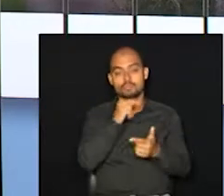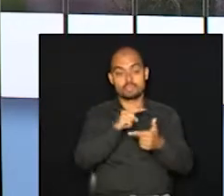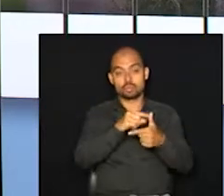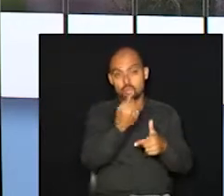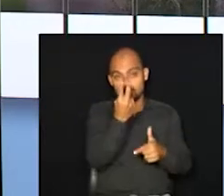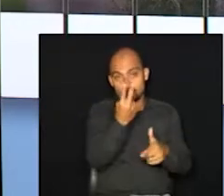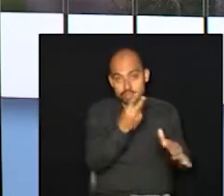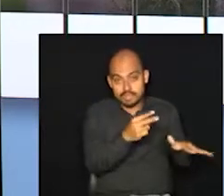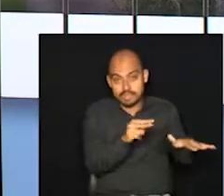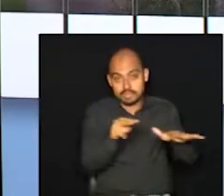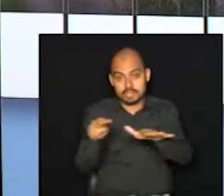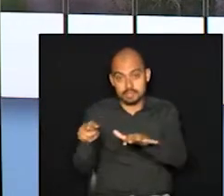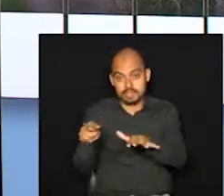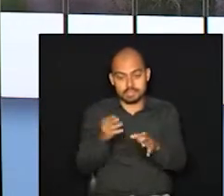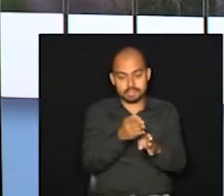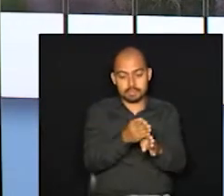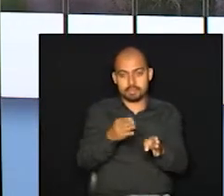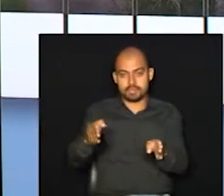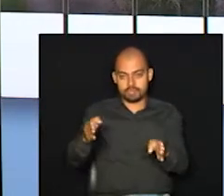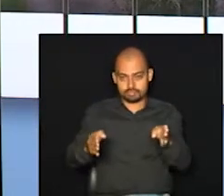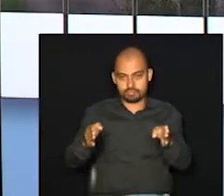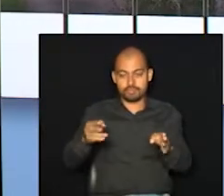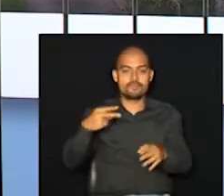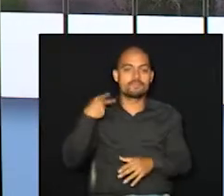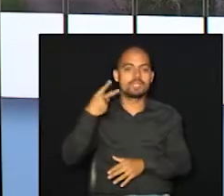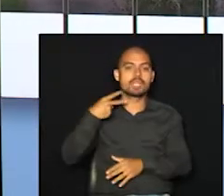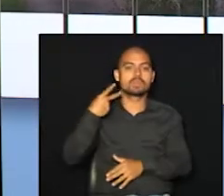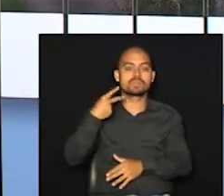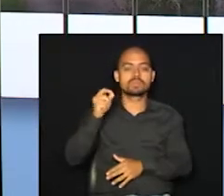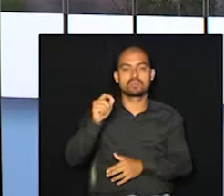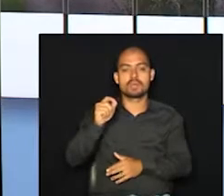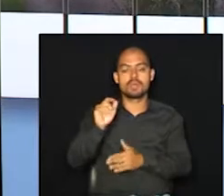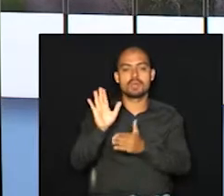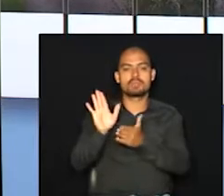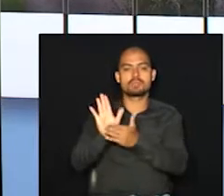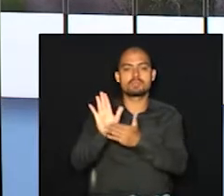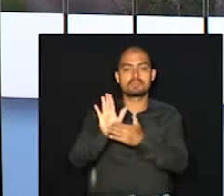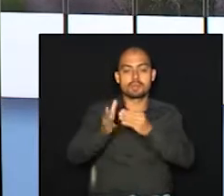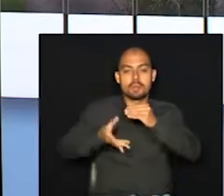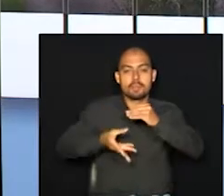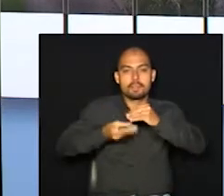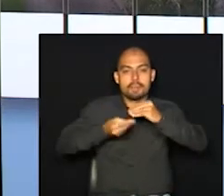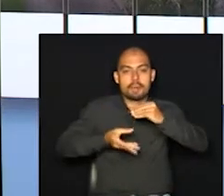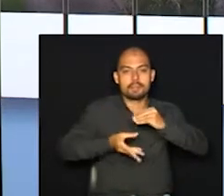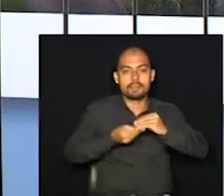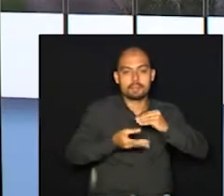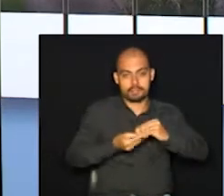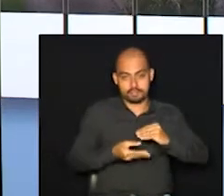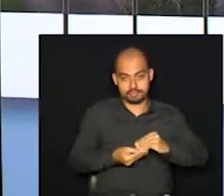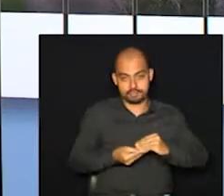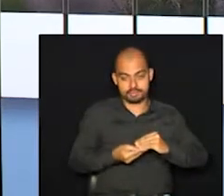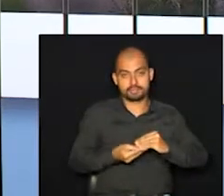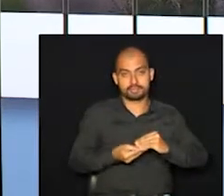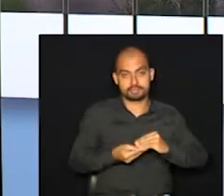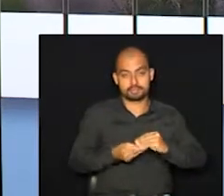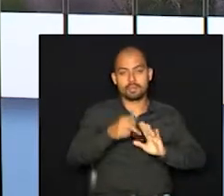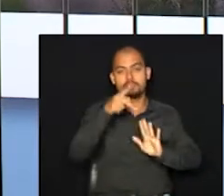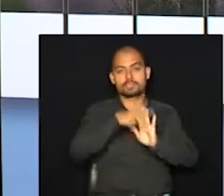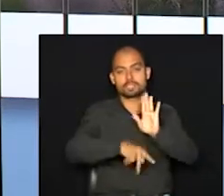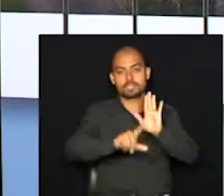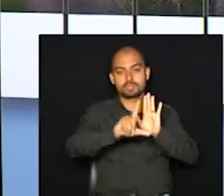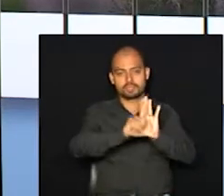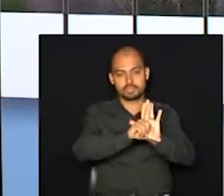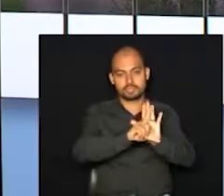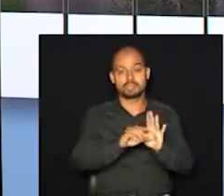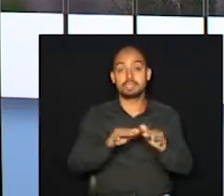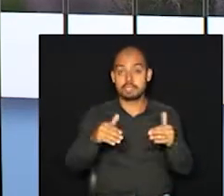semanas, período em que os vereadores poderão apresentar emendas ao projeto de lei. Com isso, só a partir